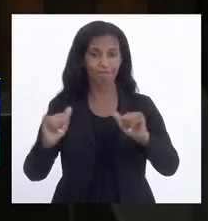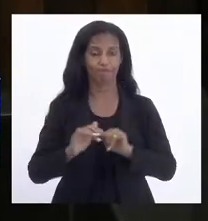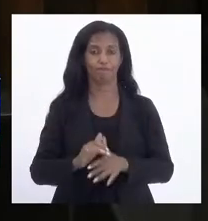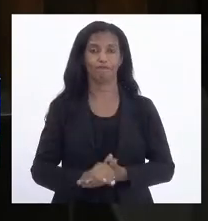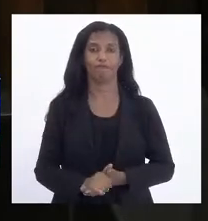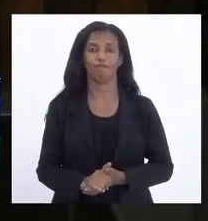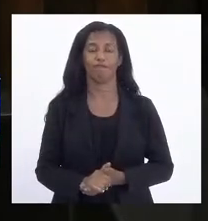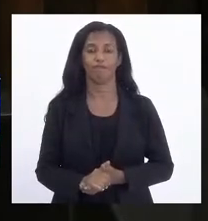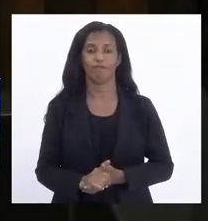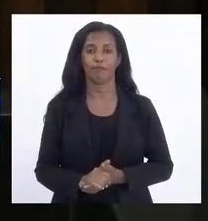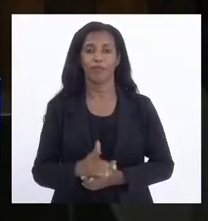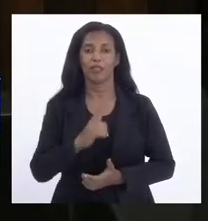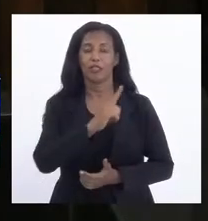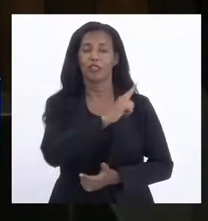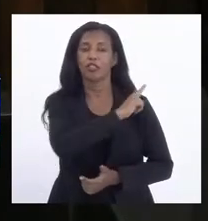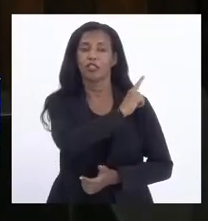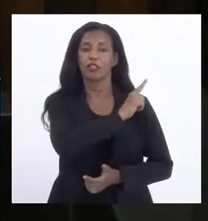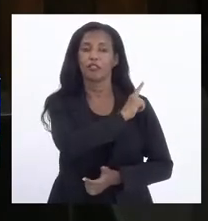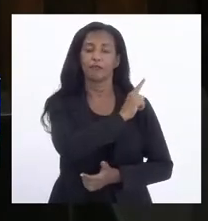que a gestão